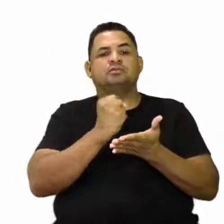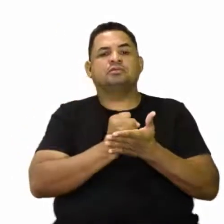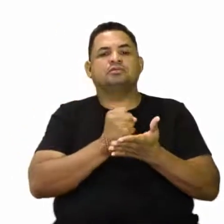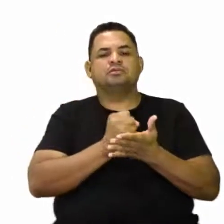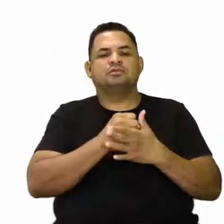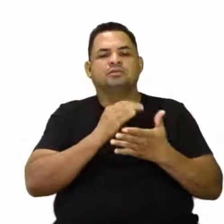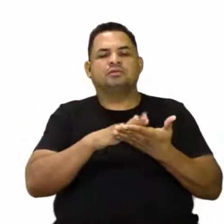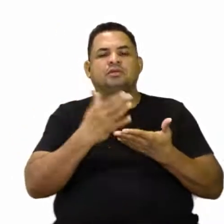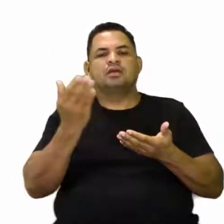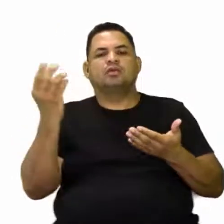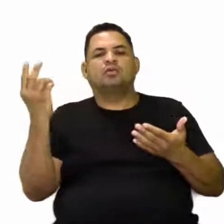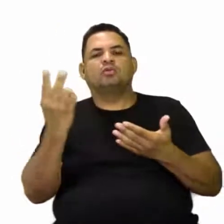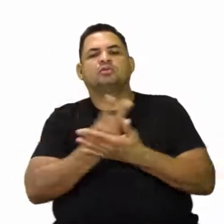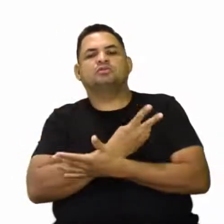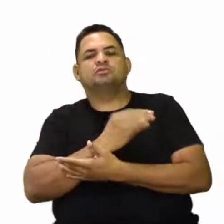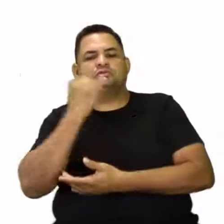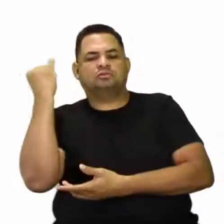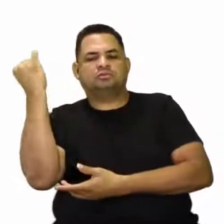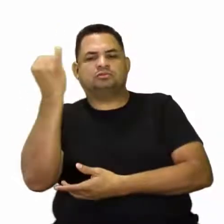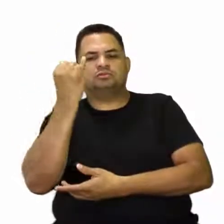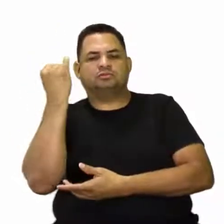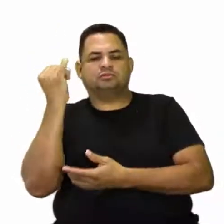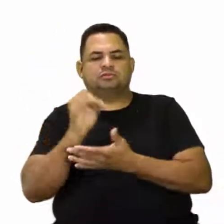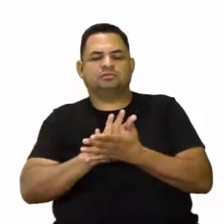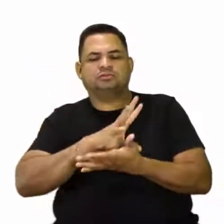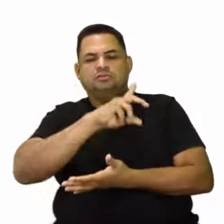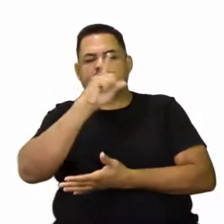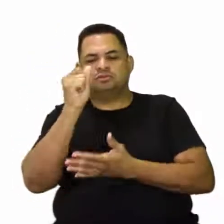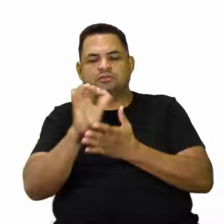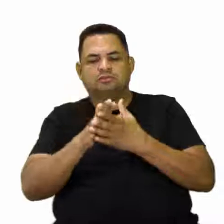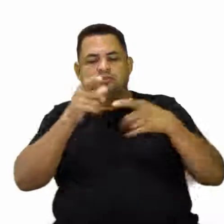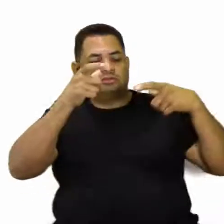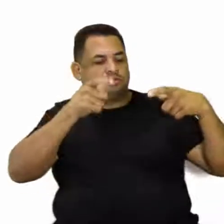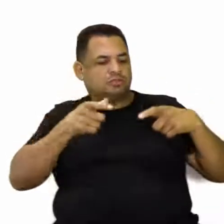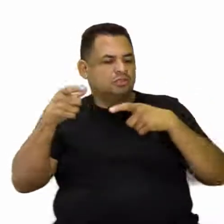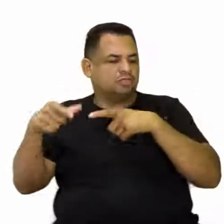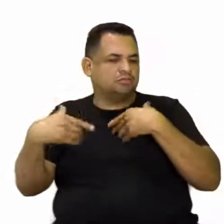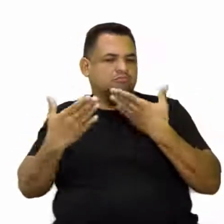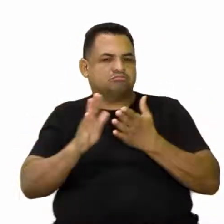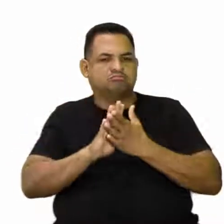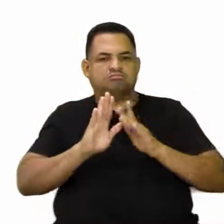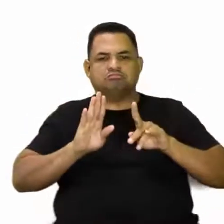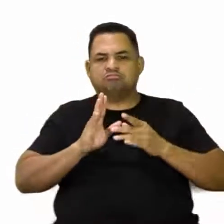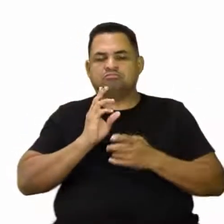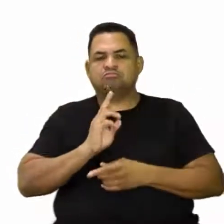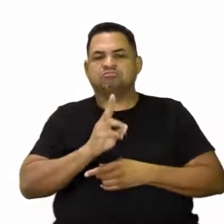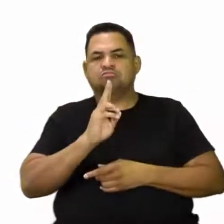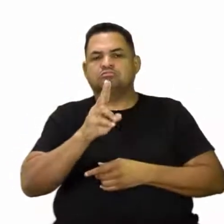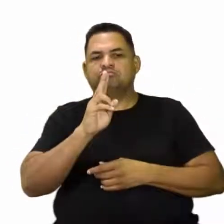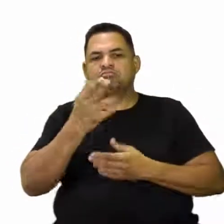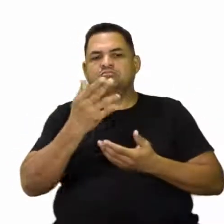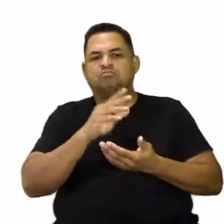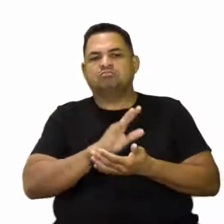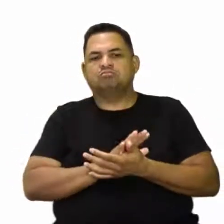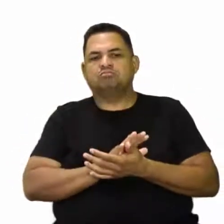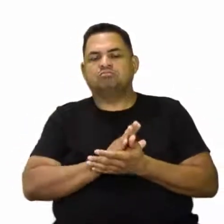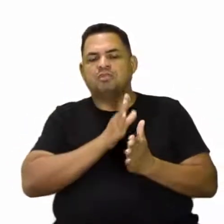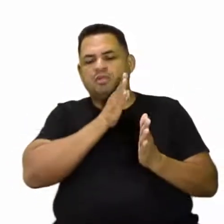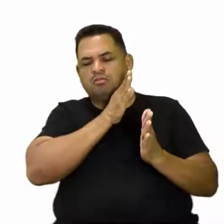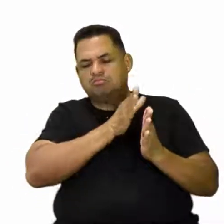feitos importantes com referência a datas e lugares. Sempre será narrada em